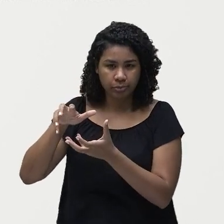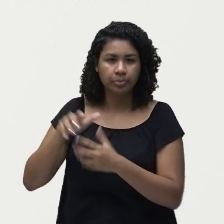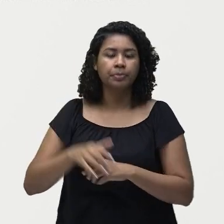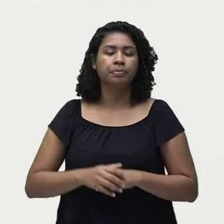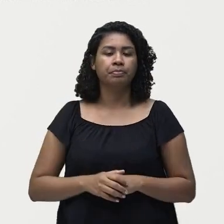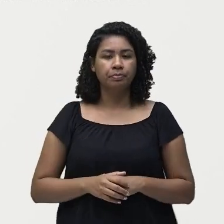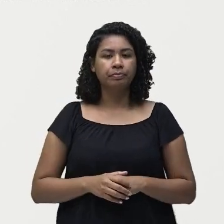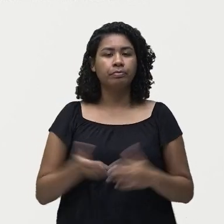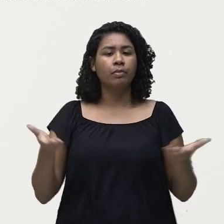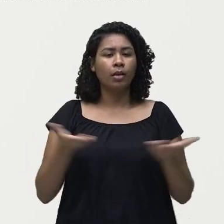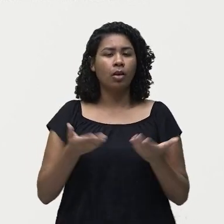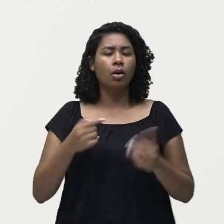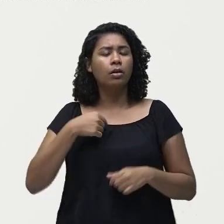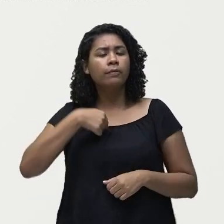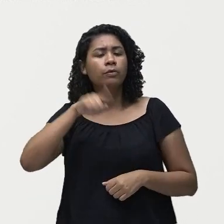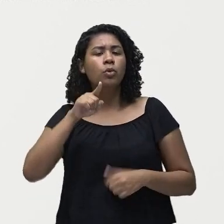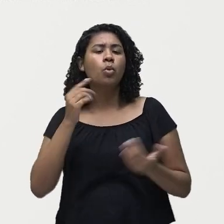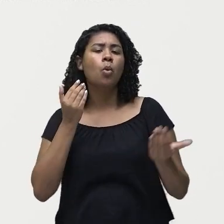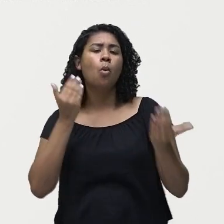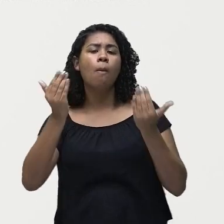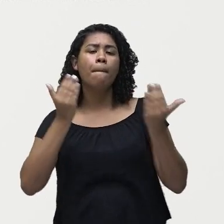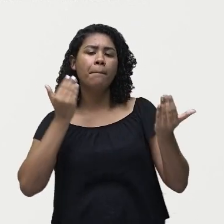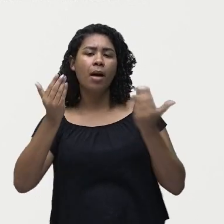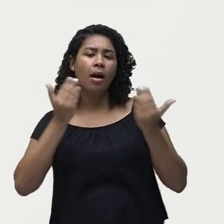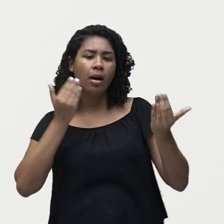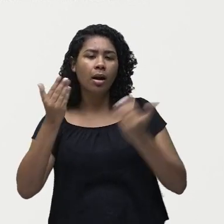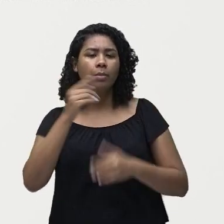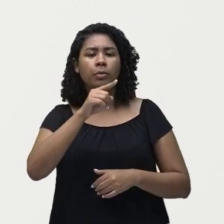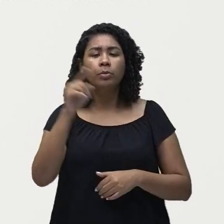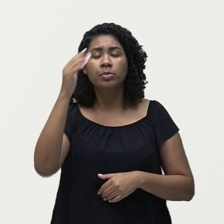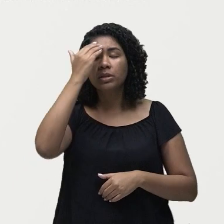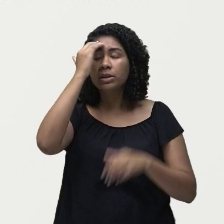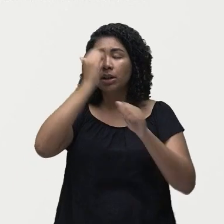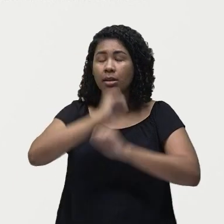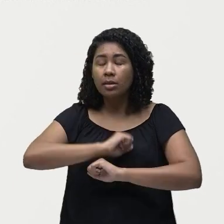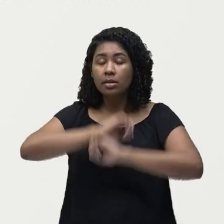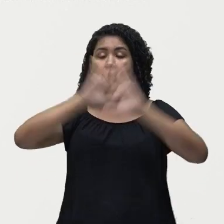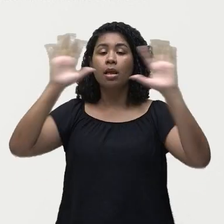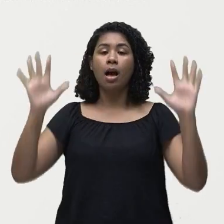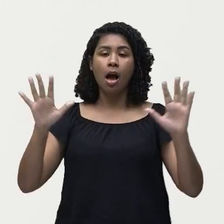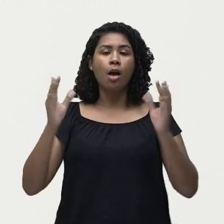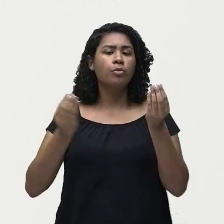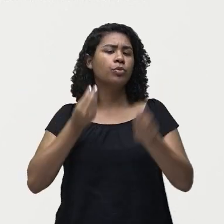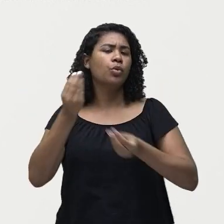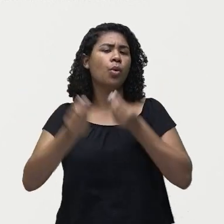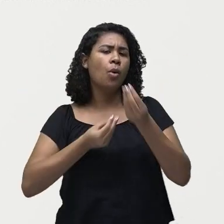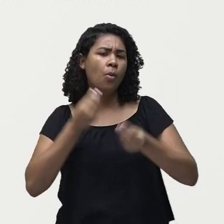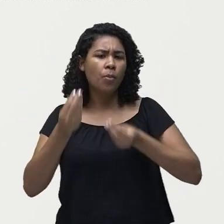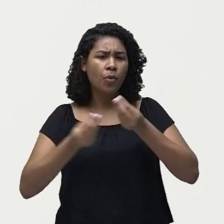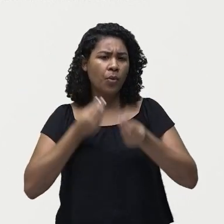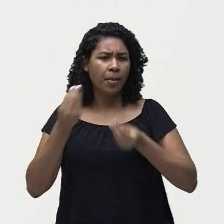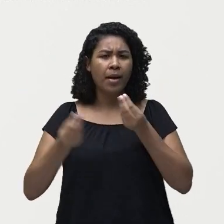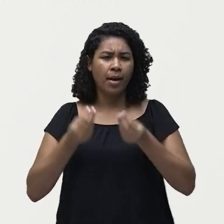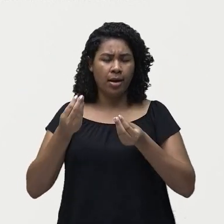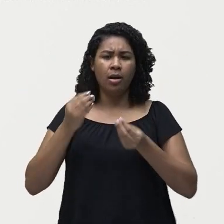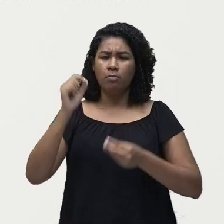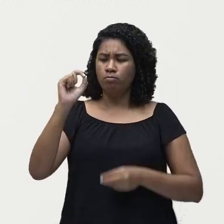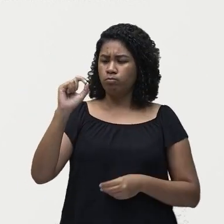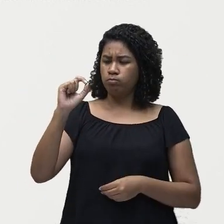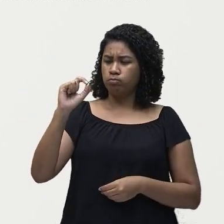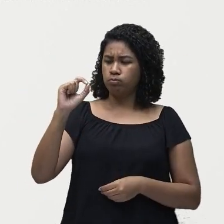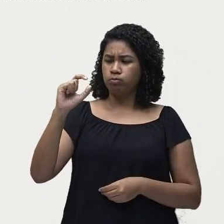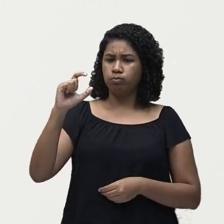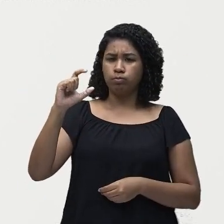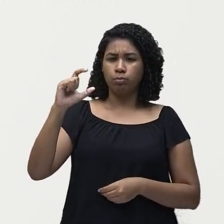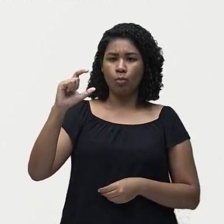uma comparação para vocês, para a gente entender a espessura, né, o tamanho da camada